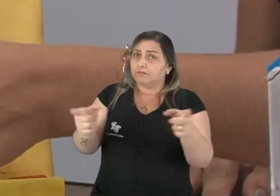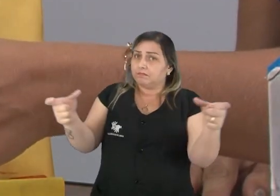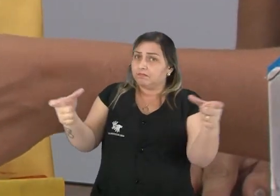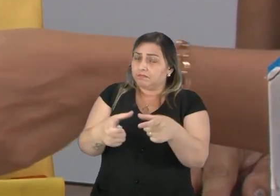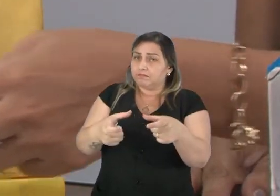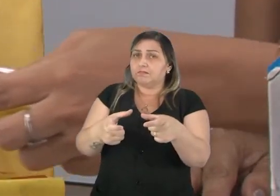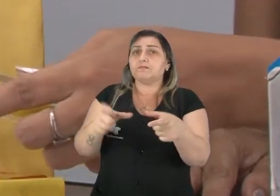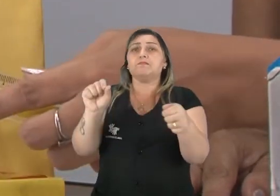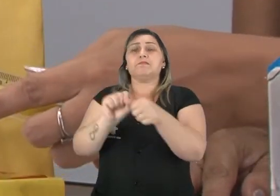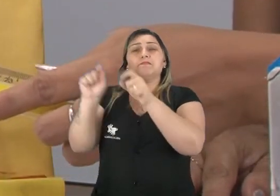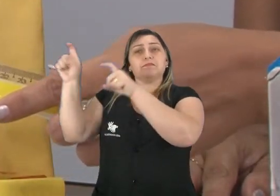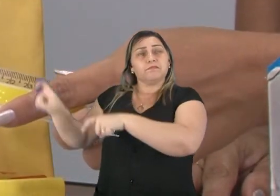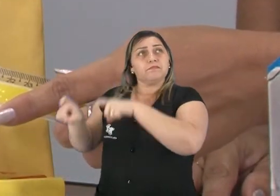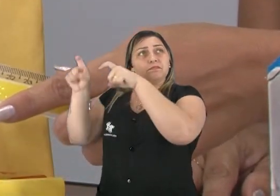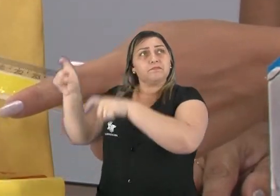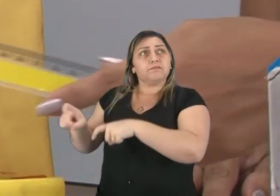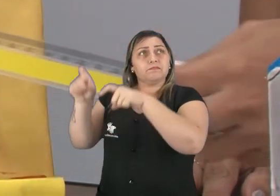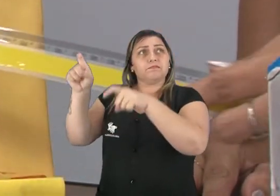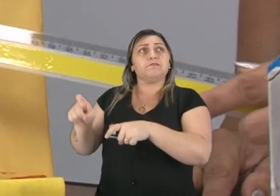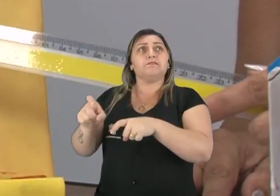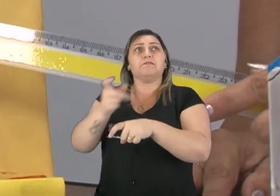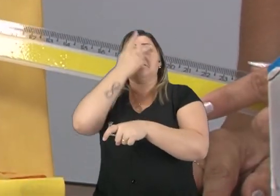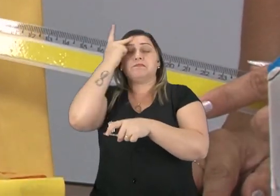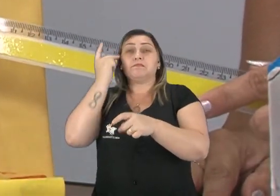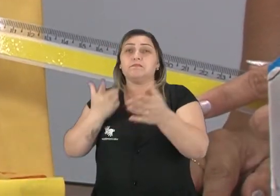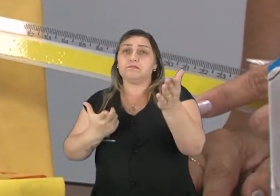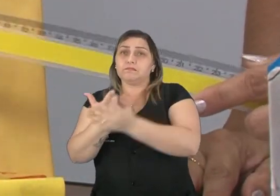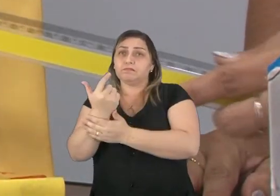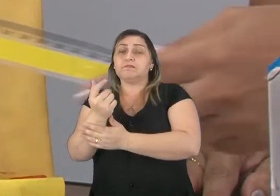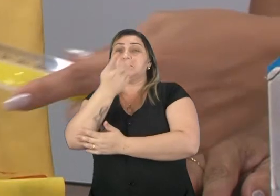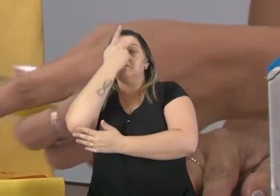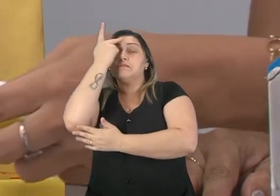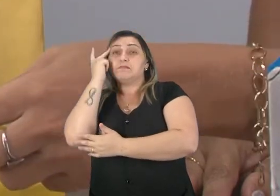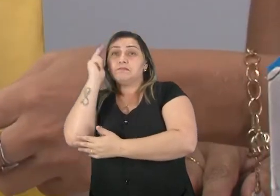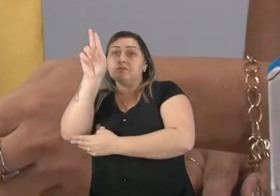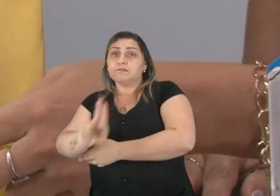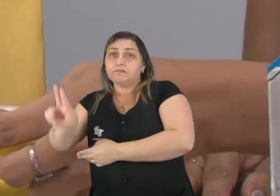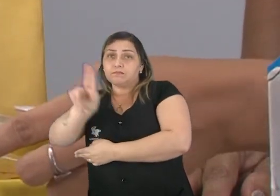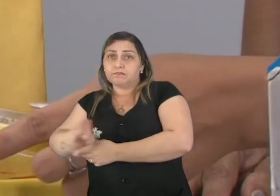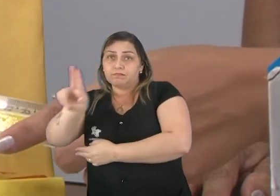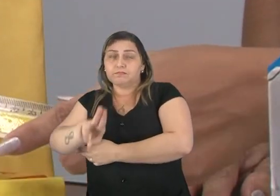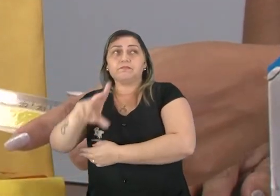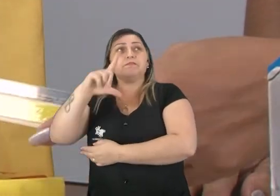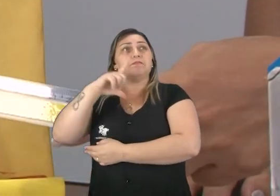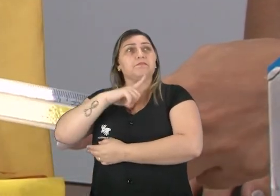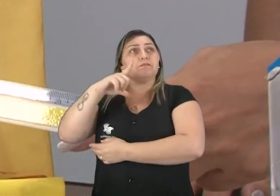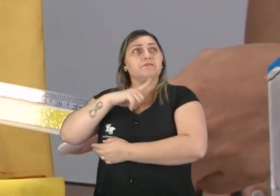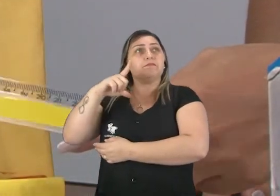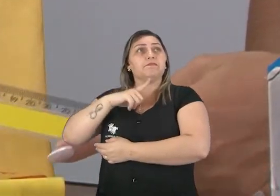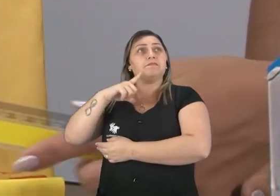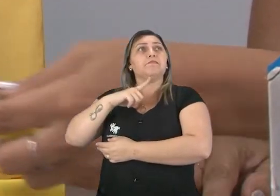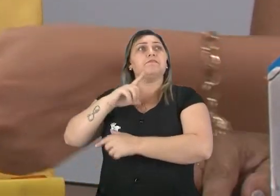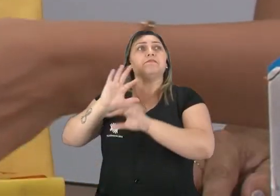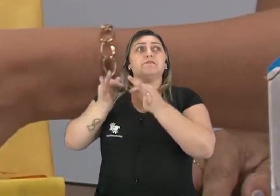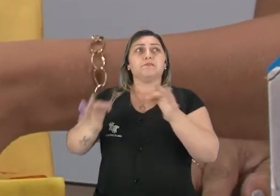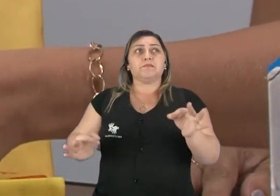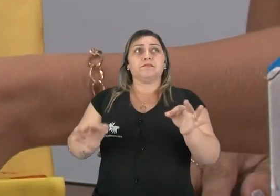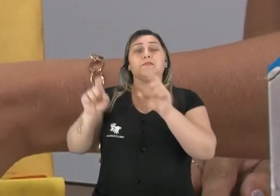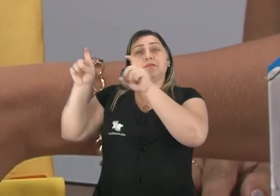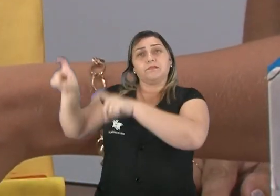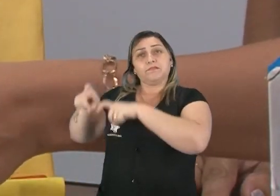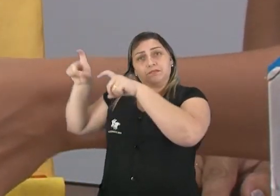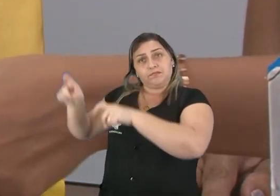o produtor, o varejista e o consumidor. E tem o canal indireto longo, que